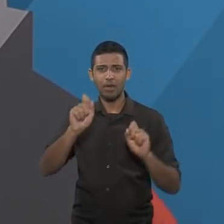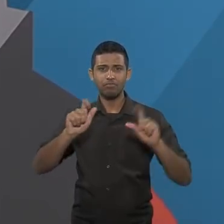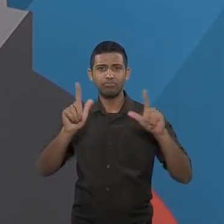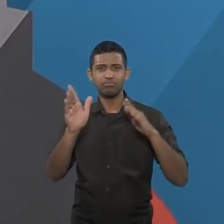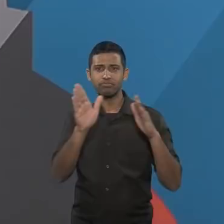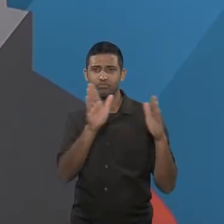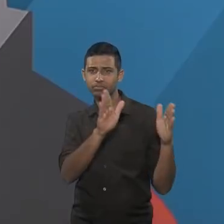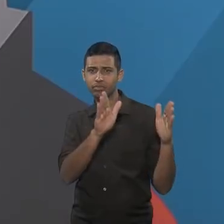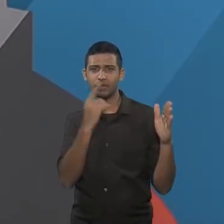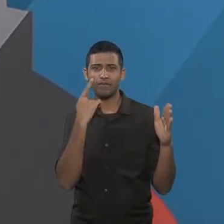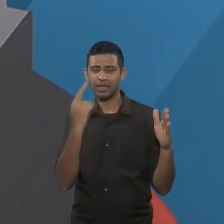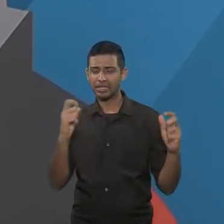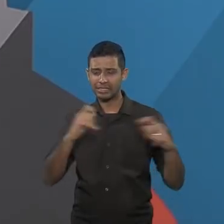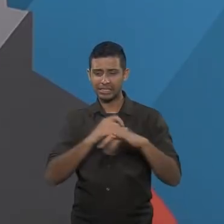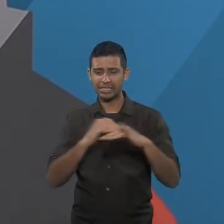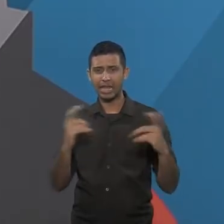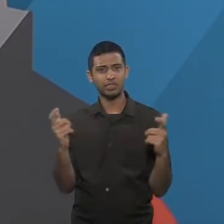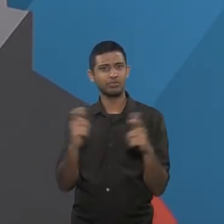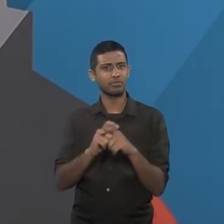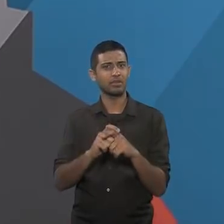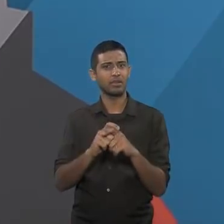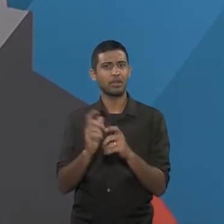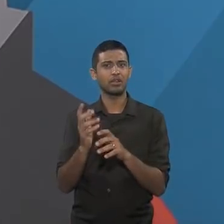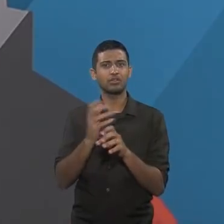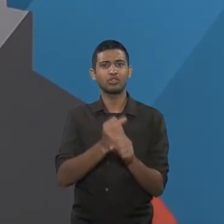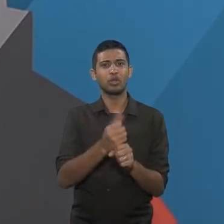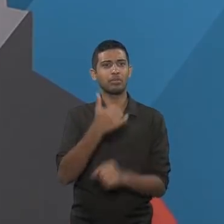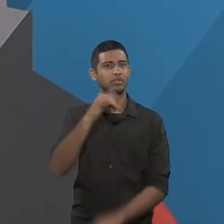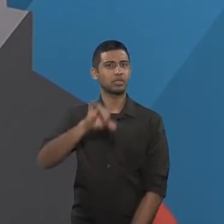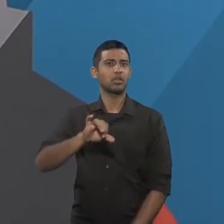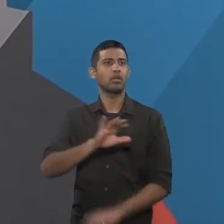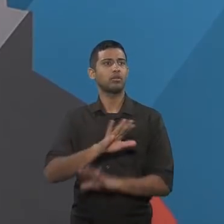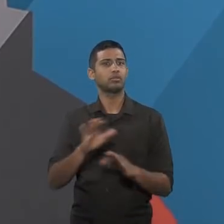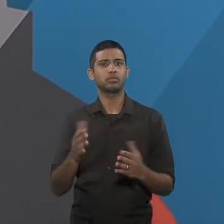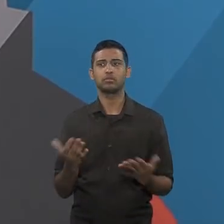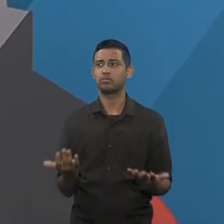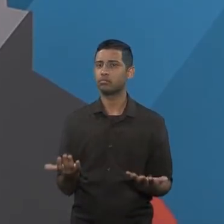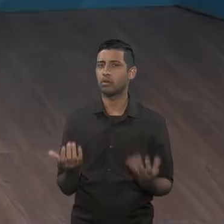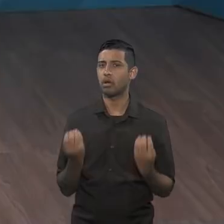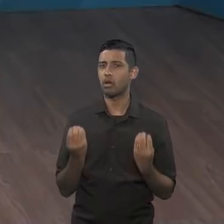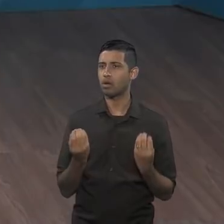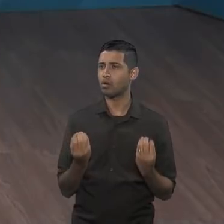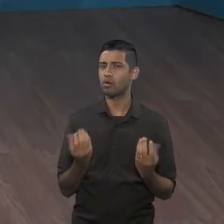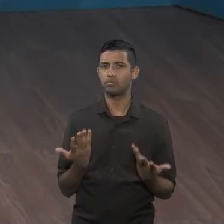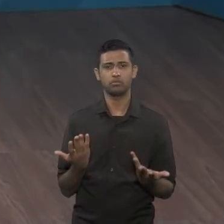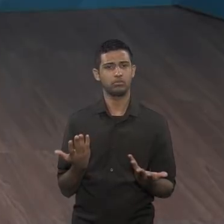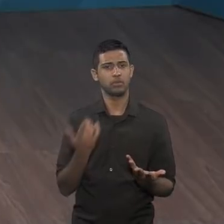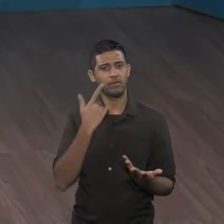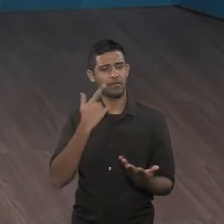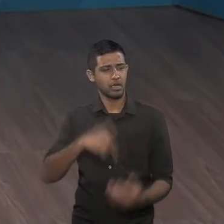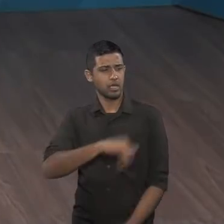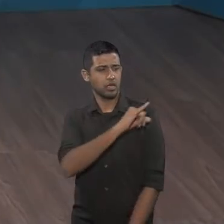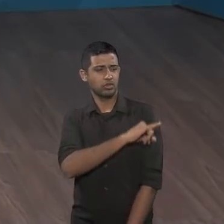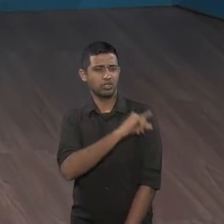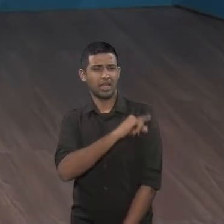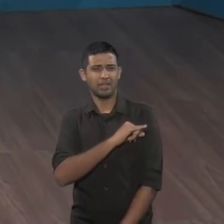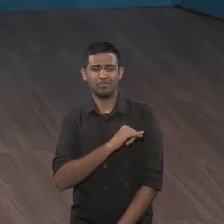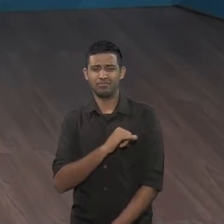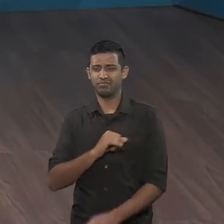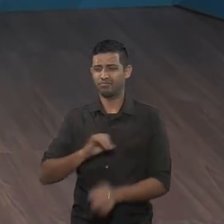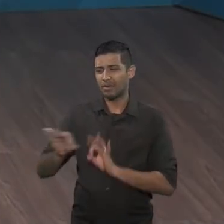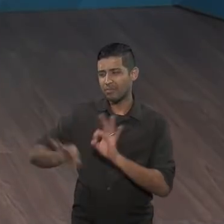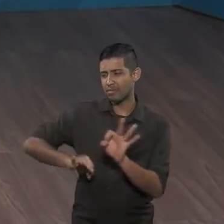apresentado, são menos de 40 cidades que recebem o serviço de gás canalizado. Só 19. Como é que você consegue num estado que produz